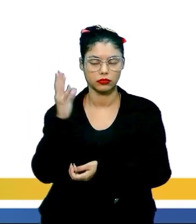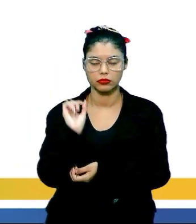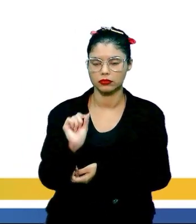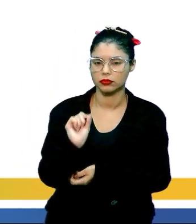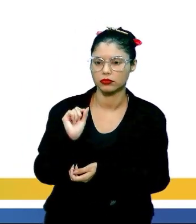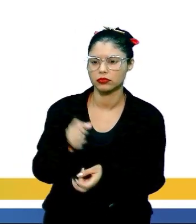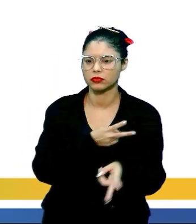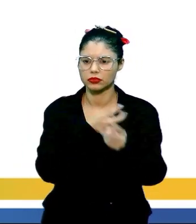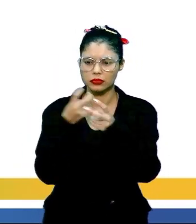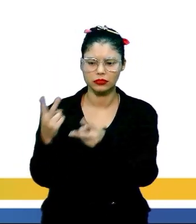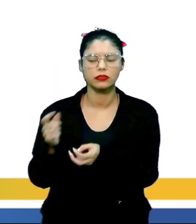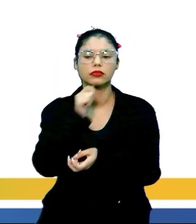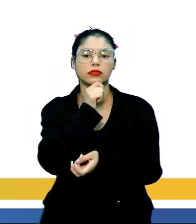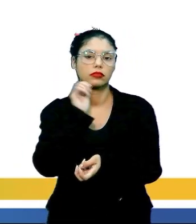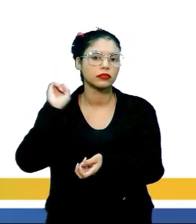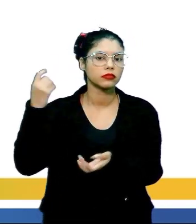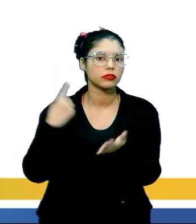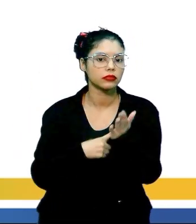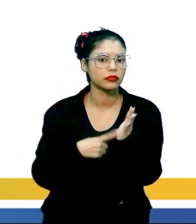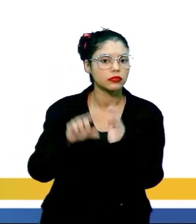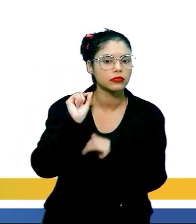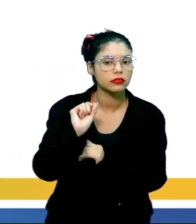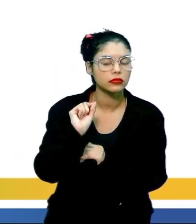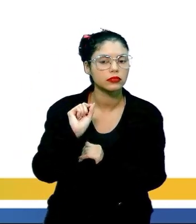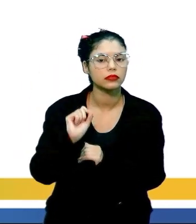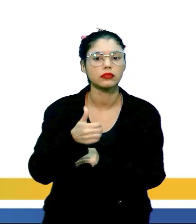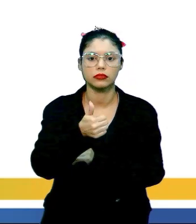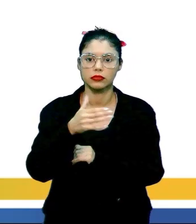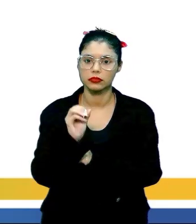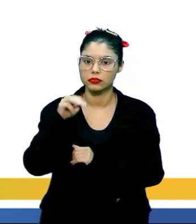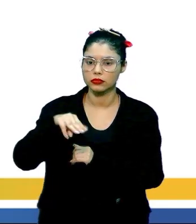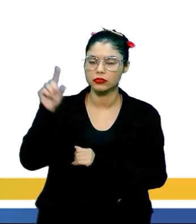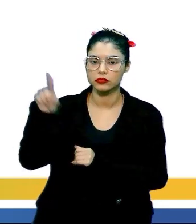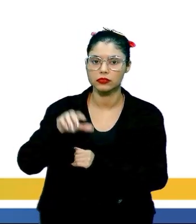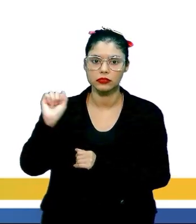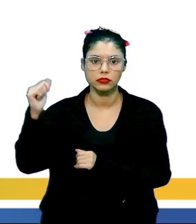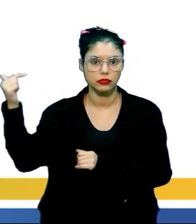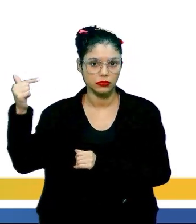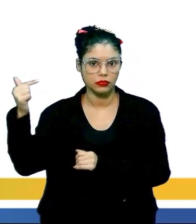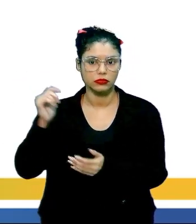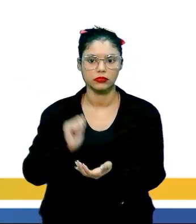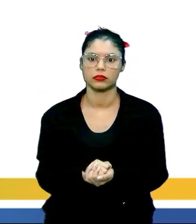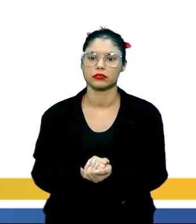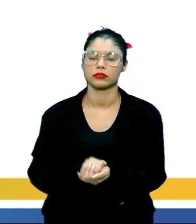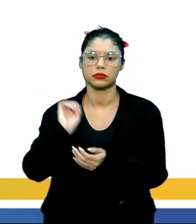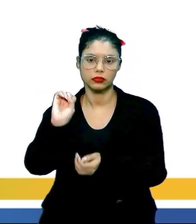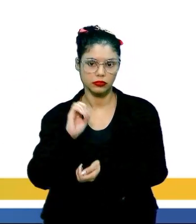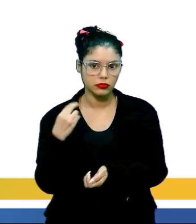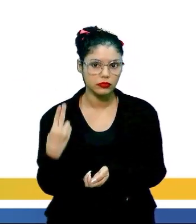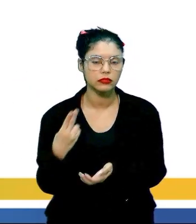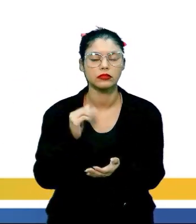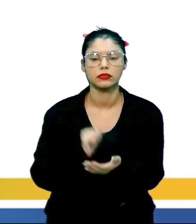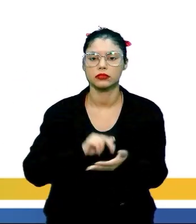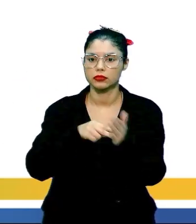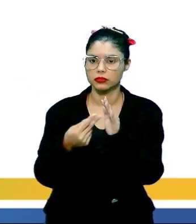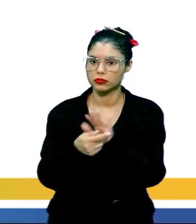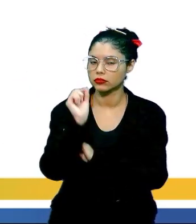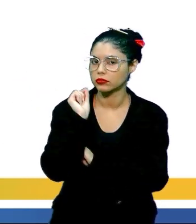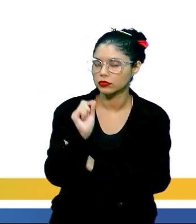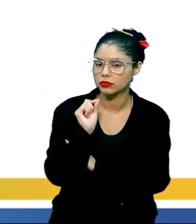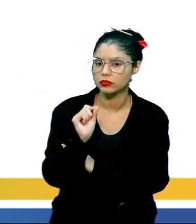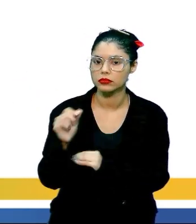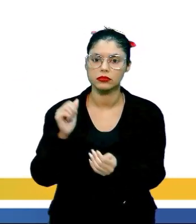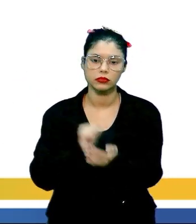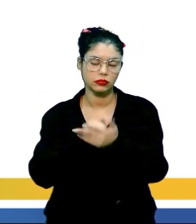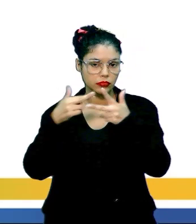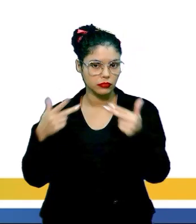para efeitos de cálculos, considere-se a aceleração escalar de 10 metros por segundo ao quadrado. Ou seja, significa dizer que